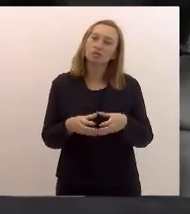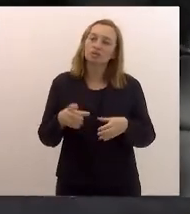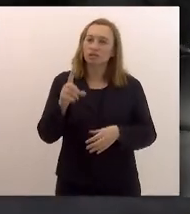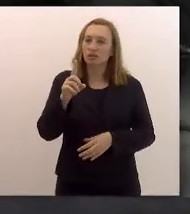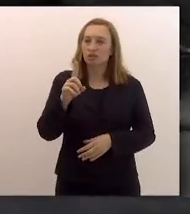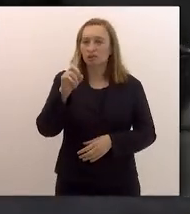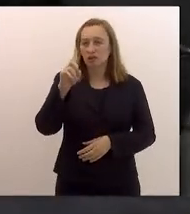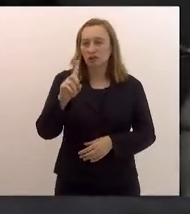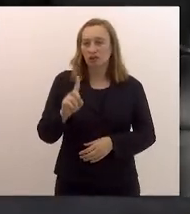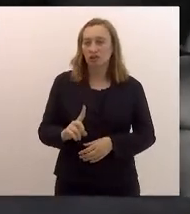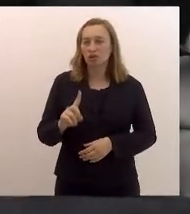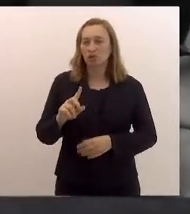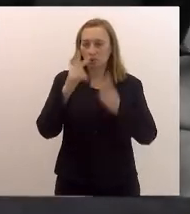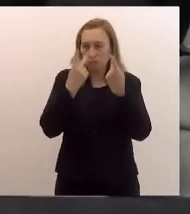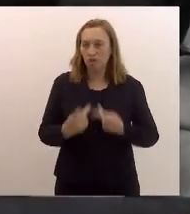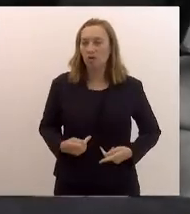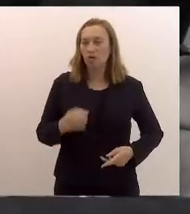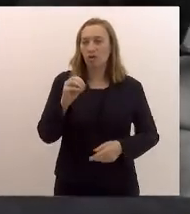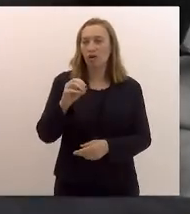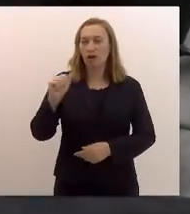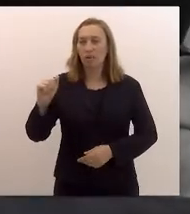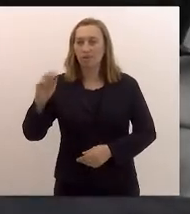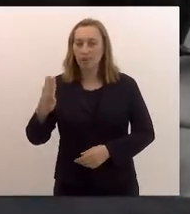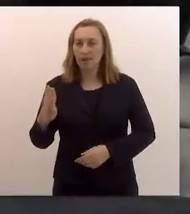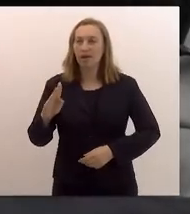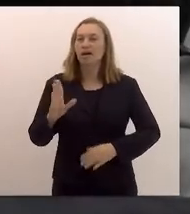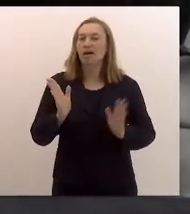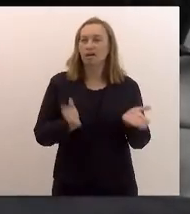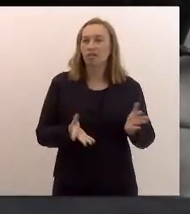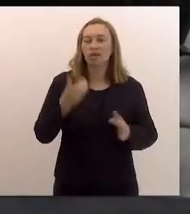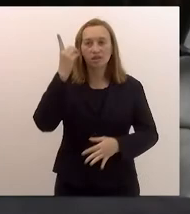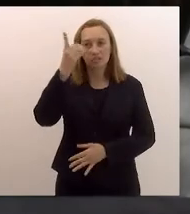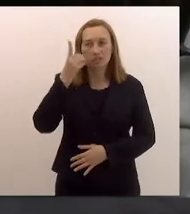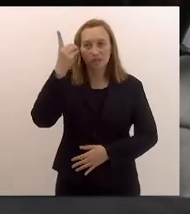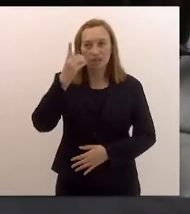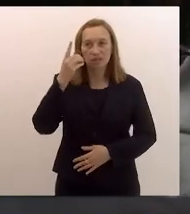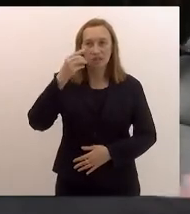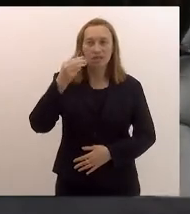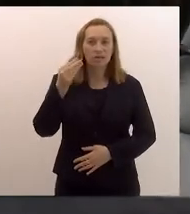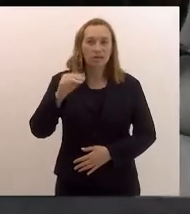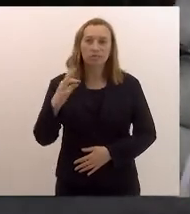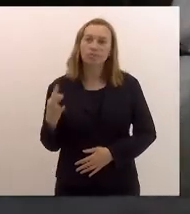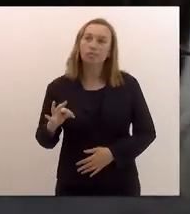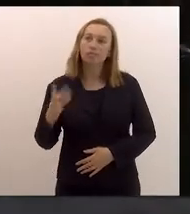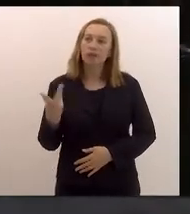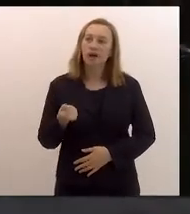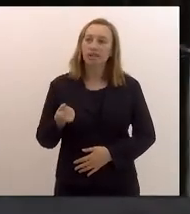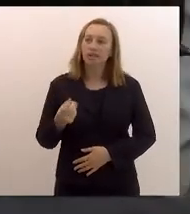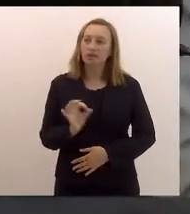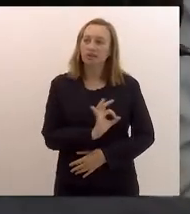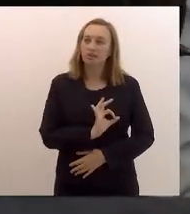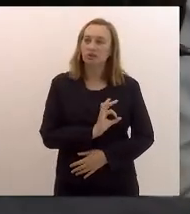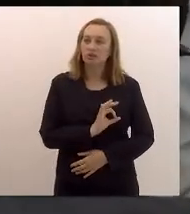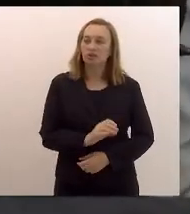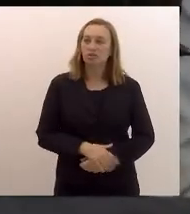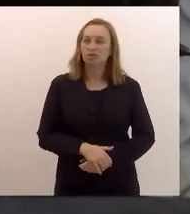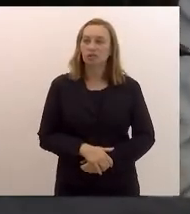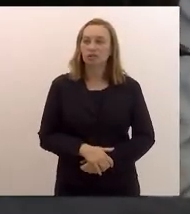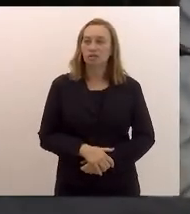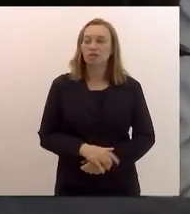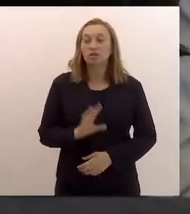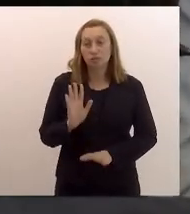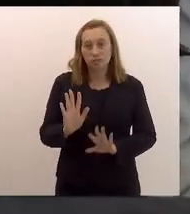queria agora passar a palavra para deputada Martha Rocha Ah e